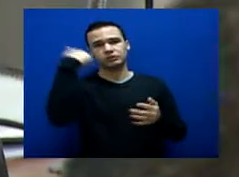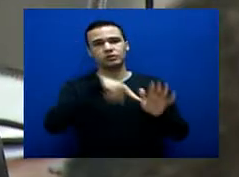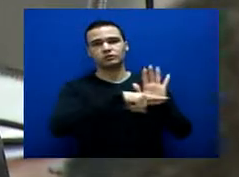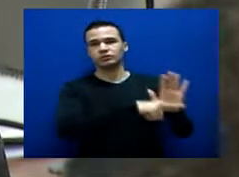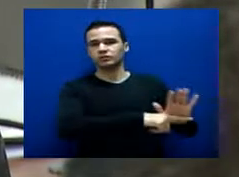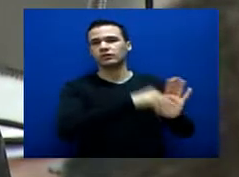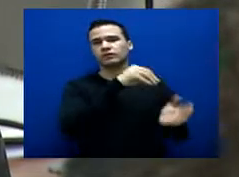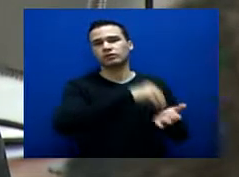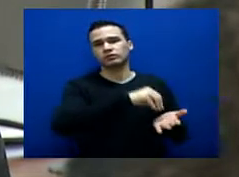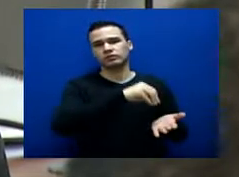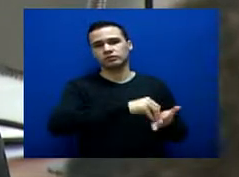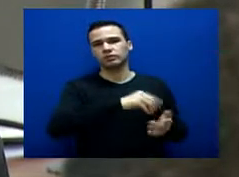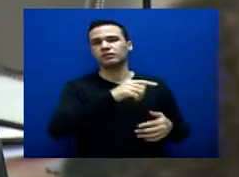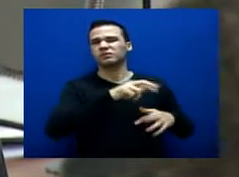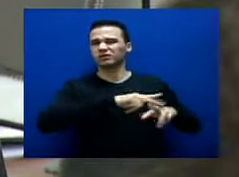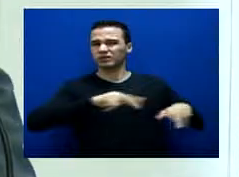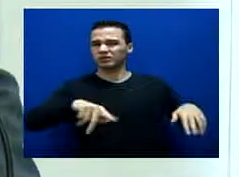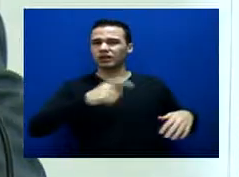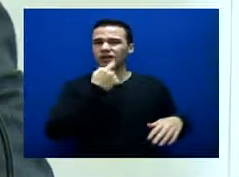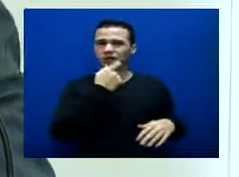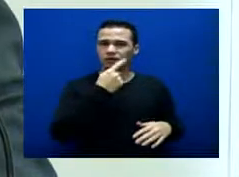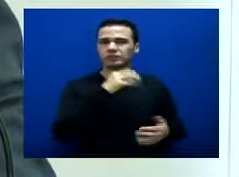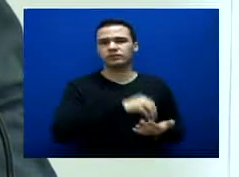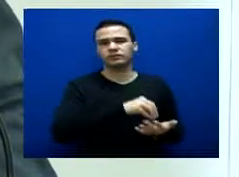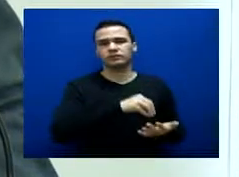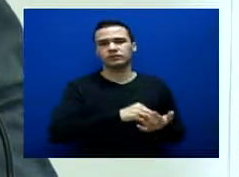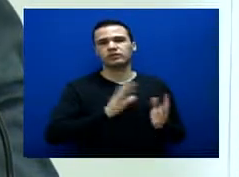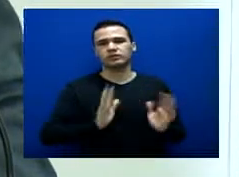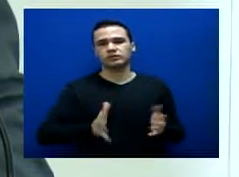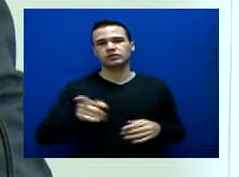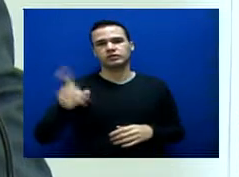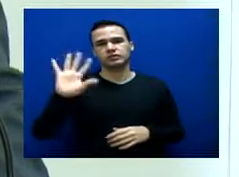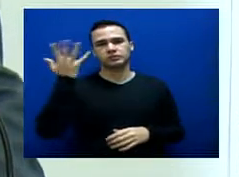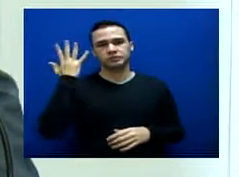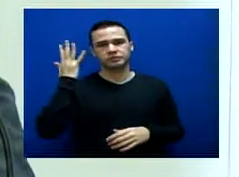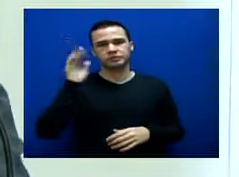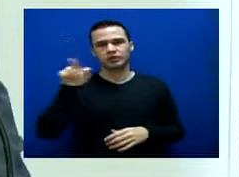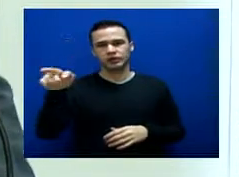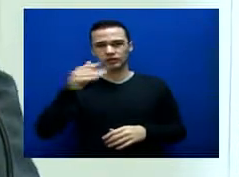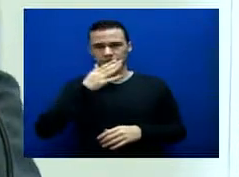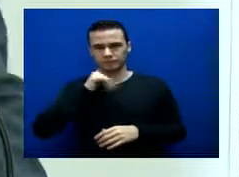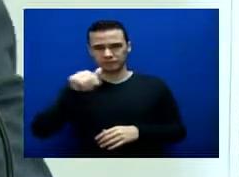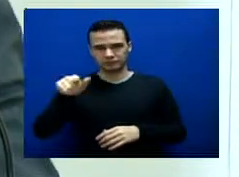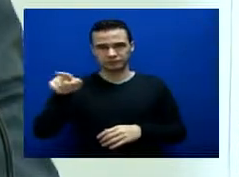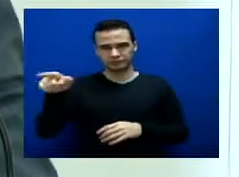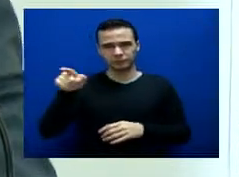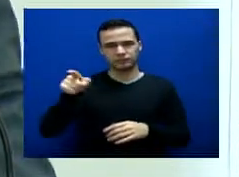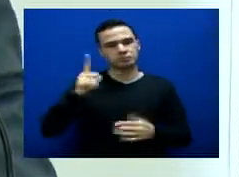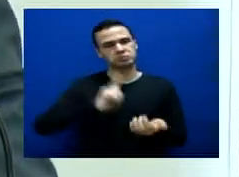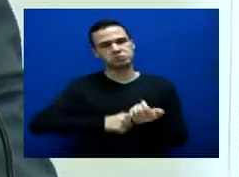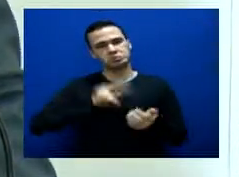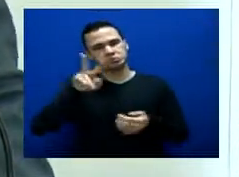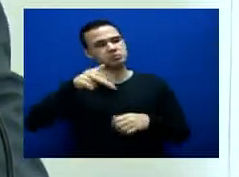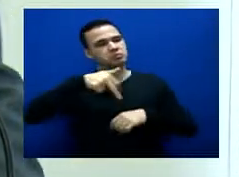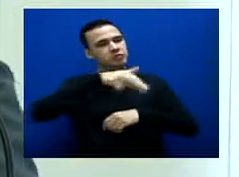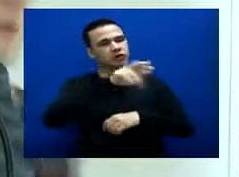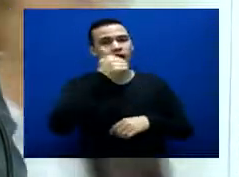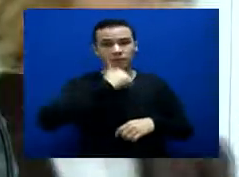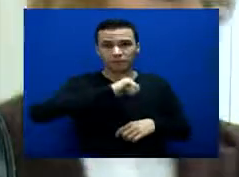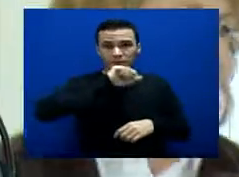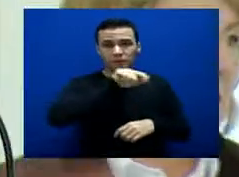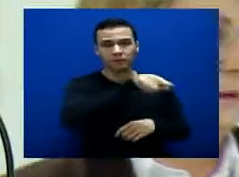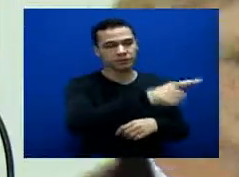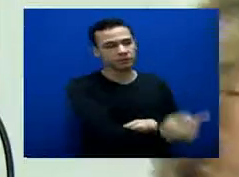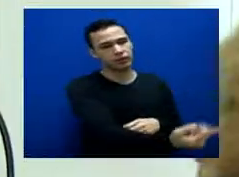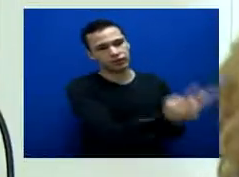está faltando profissional, está faltando medicamento. E foi o que aconteceu. Eu estava lá na Zona Norte, caminhando, e uma mãe desesperada, a gente